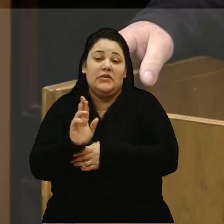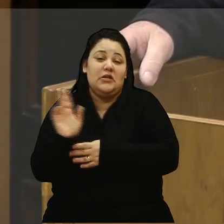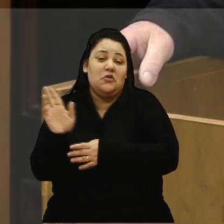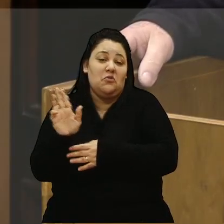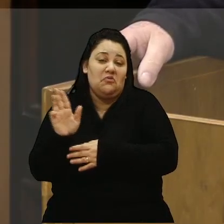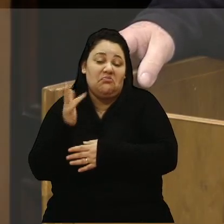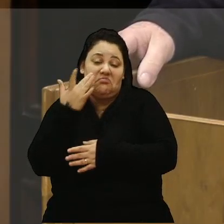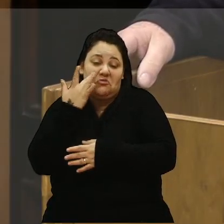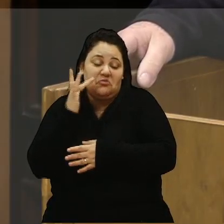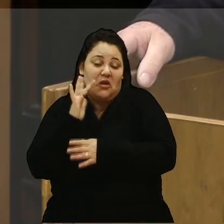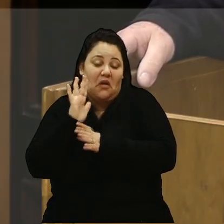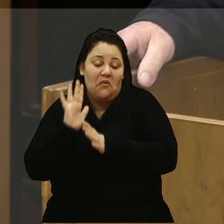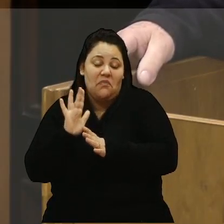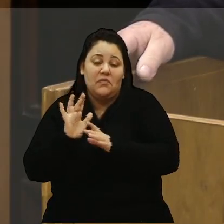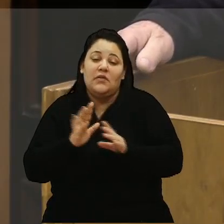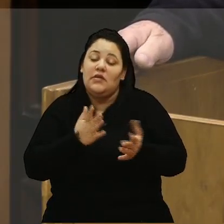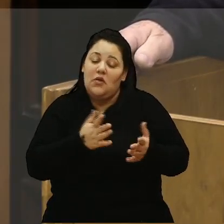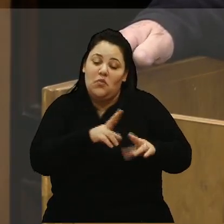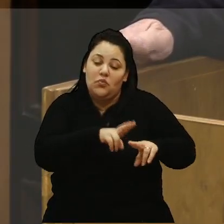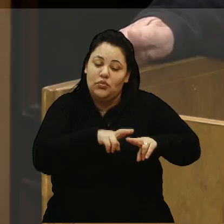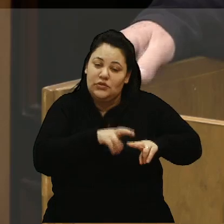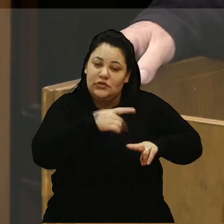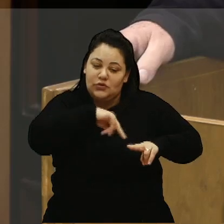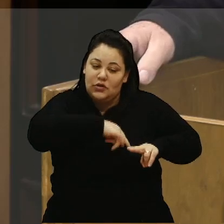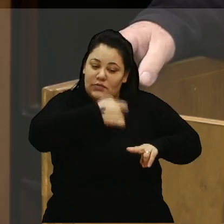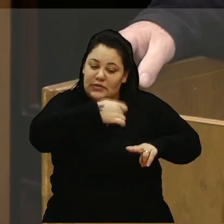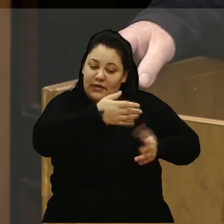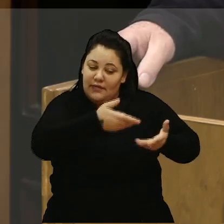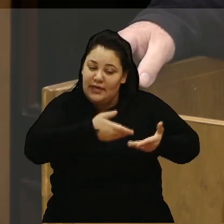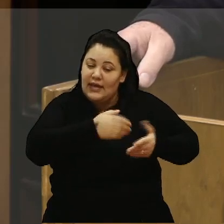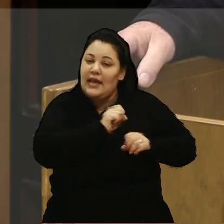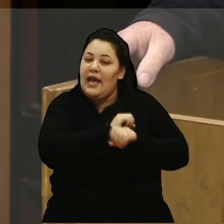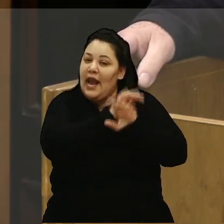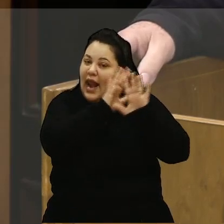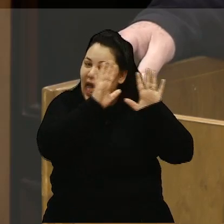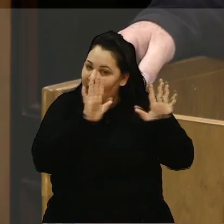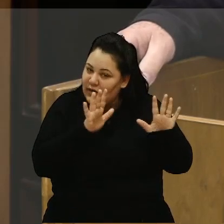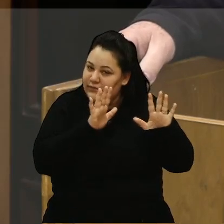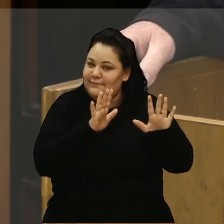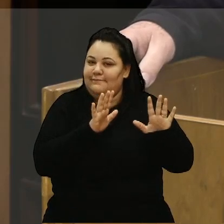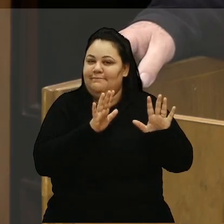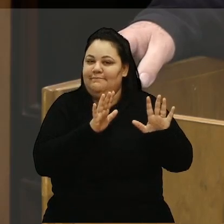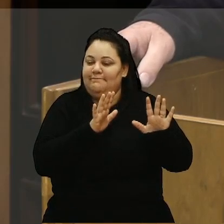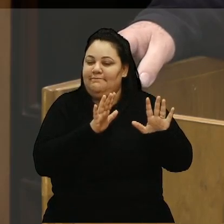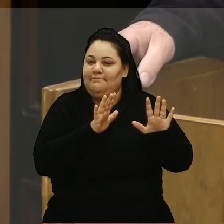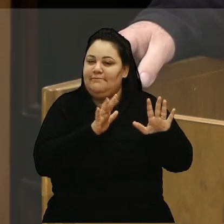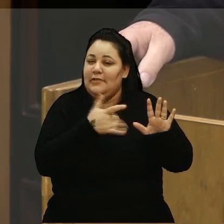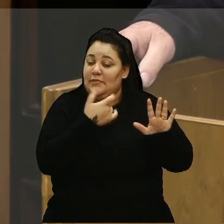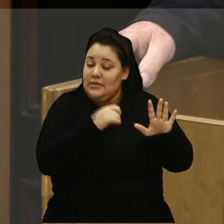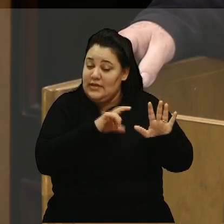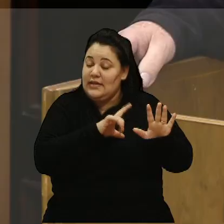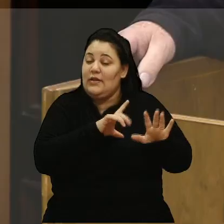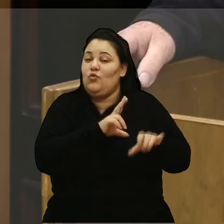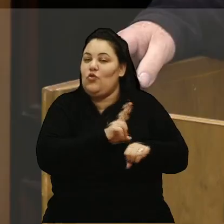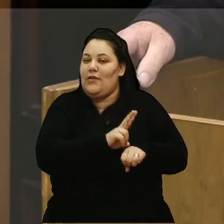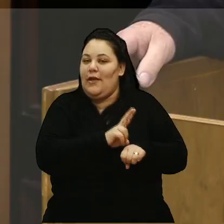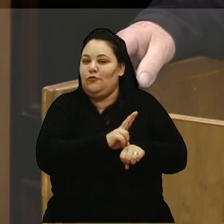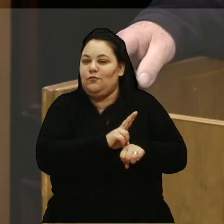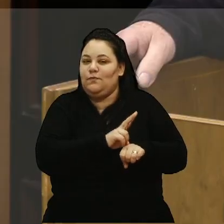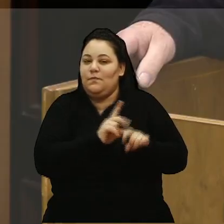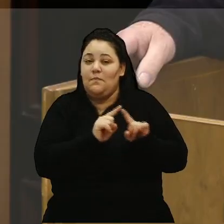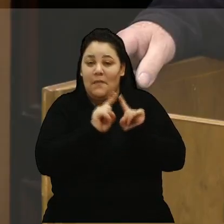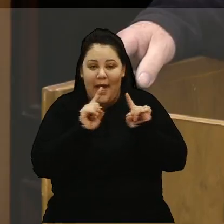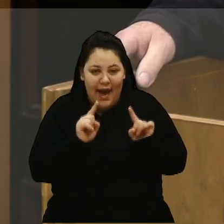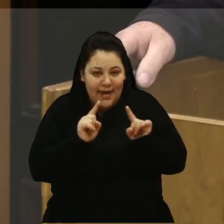Então, nesse sentido, eu acho que nós temos que ter claro que nós temos que ter esse cuidado, mas, ao mesmo tempo,